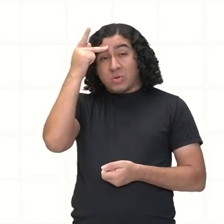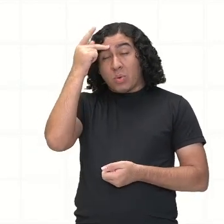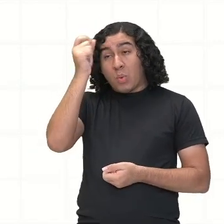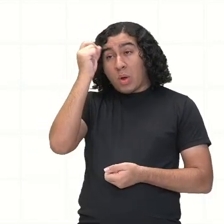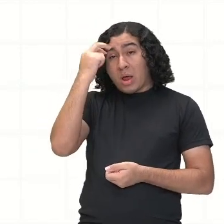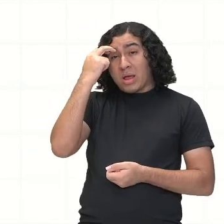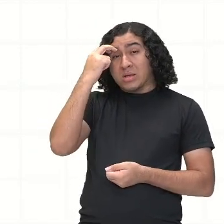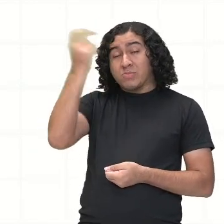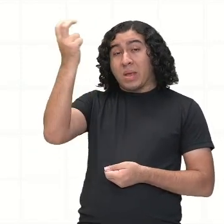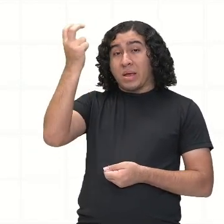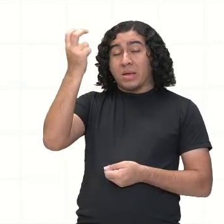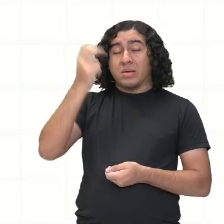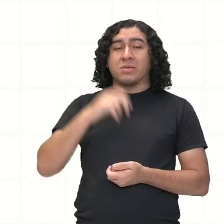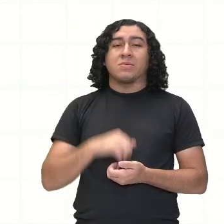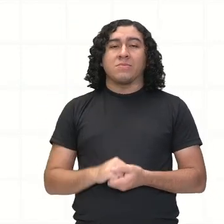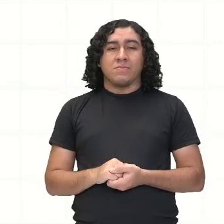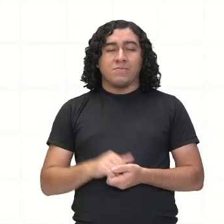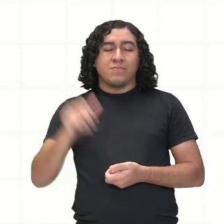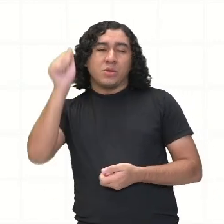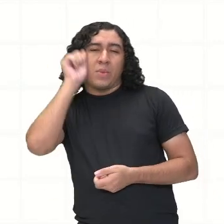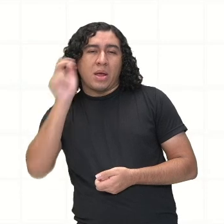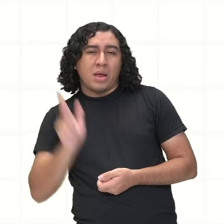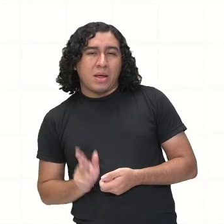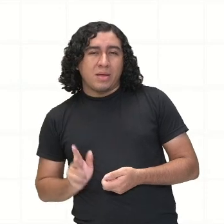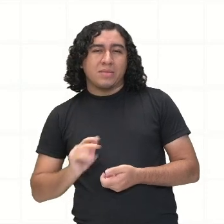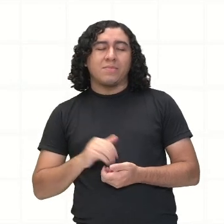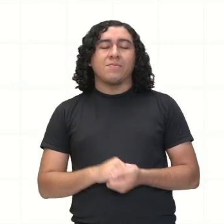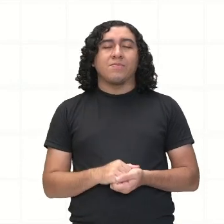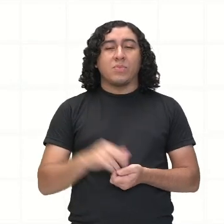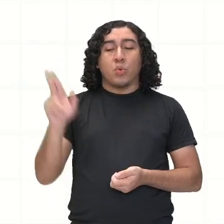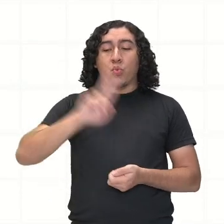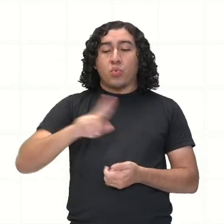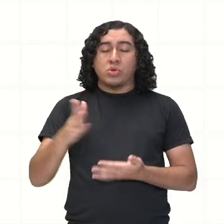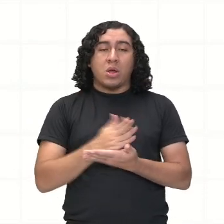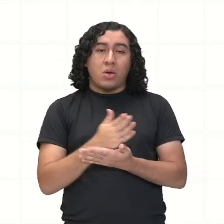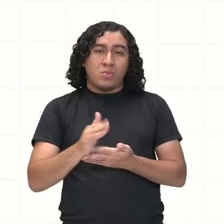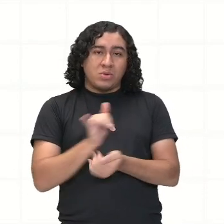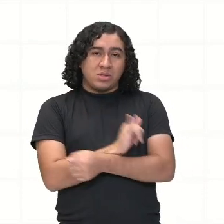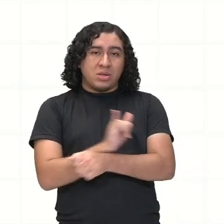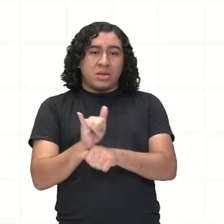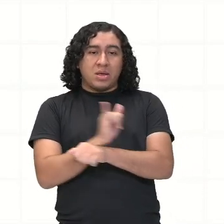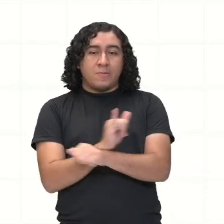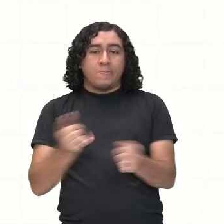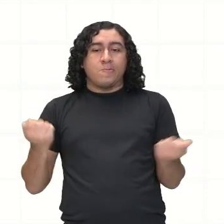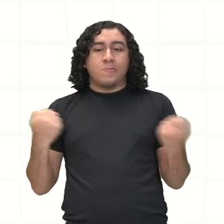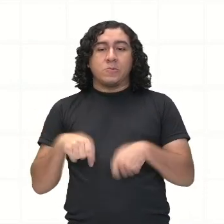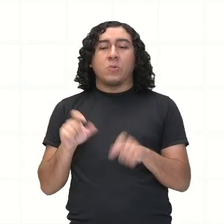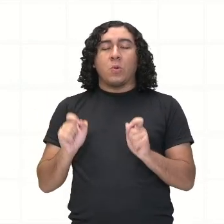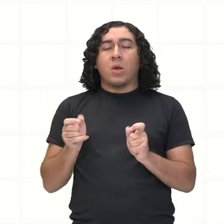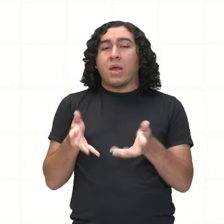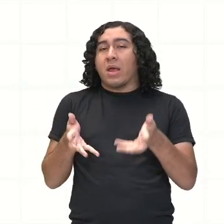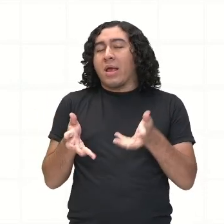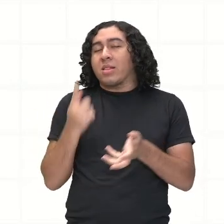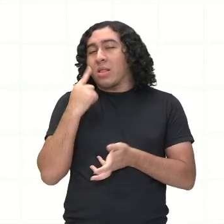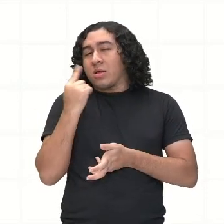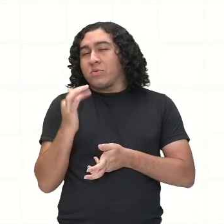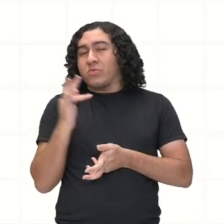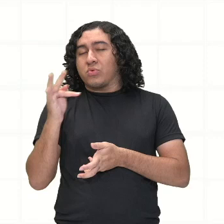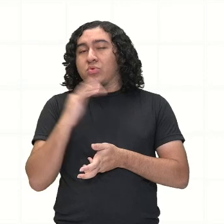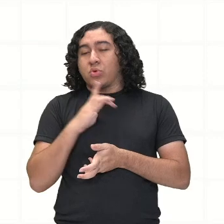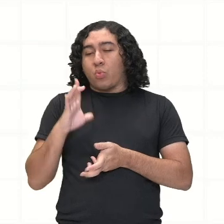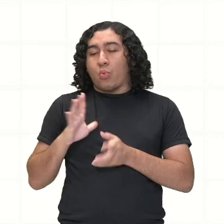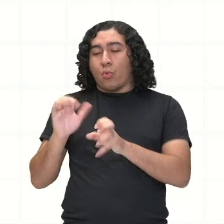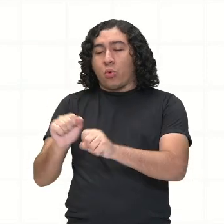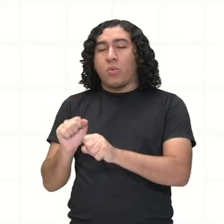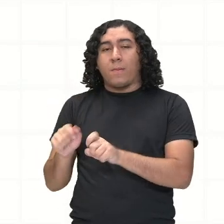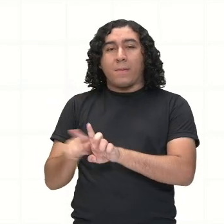sagaz, né? E ela vai se utilizar de alguns meios para conseguir o que ela quer, mesmo que esses meios